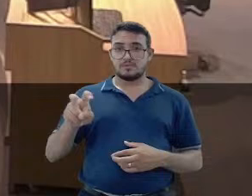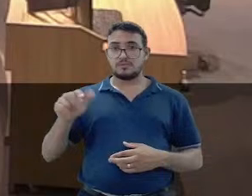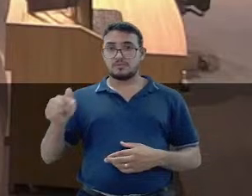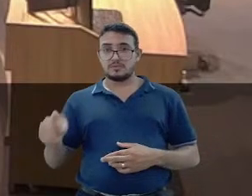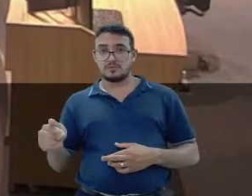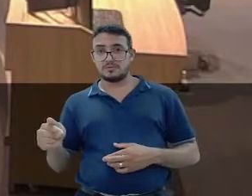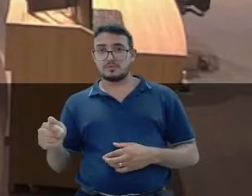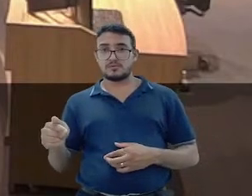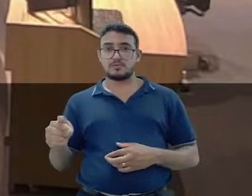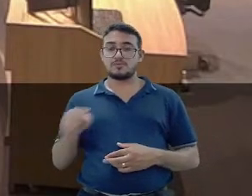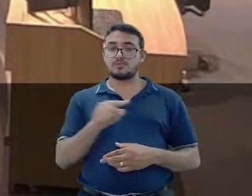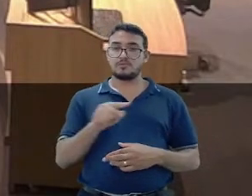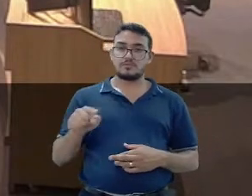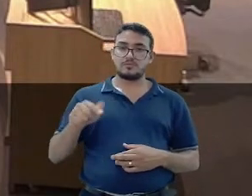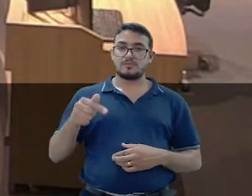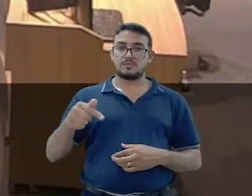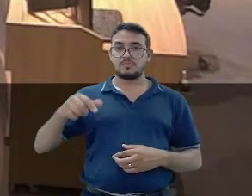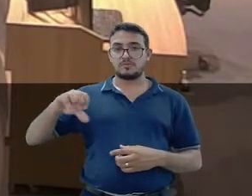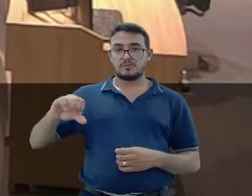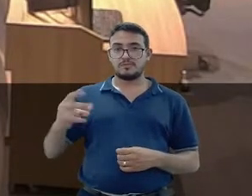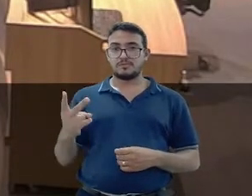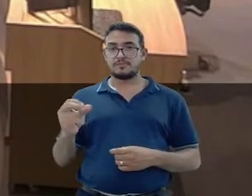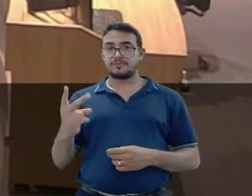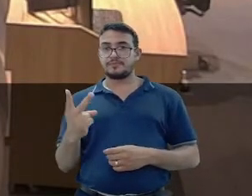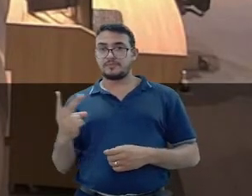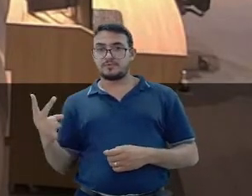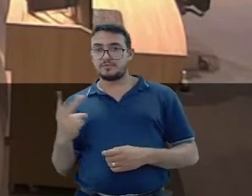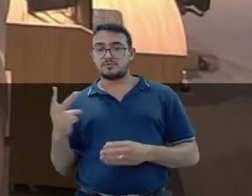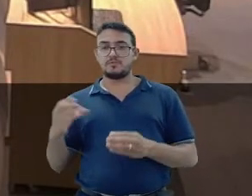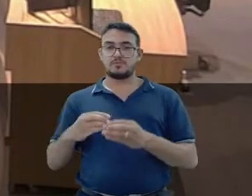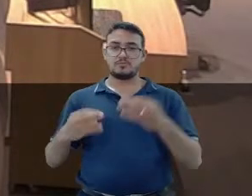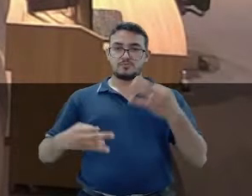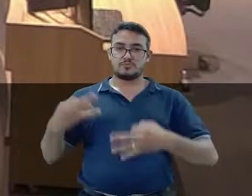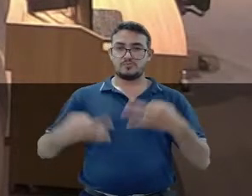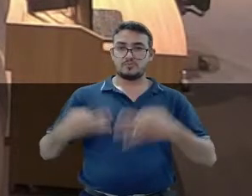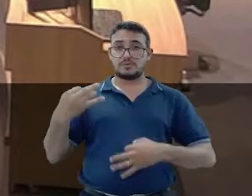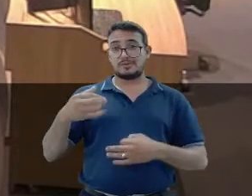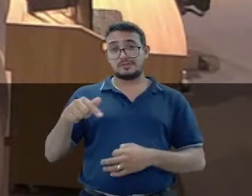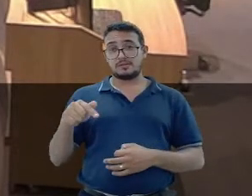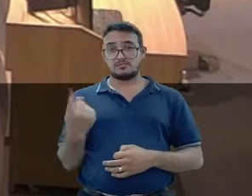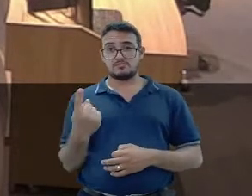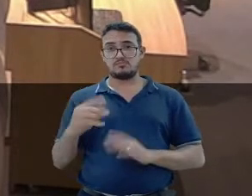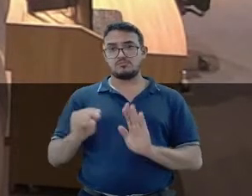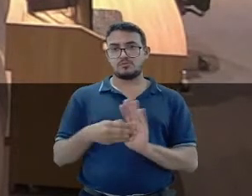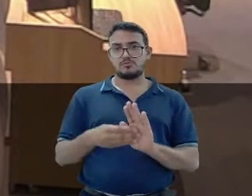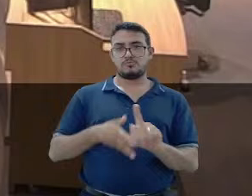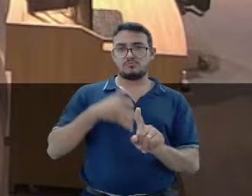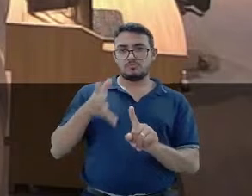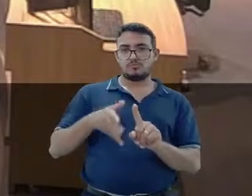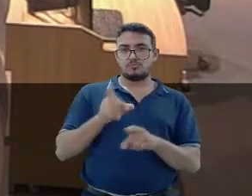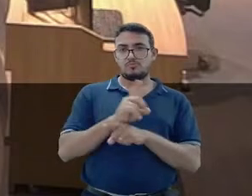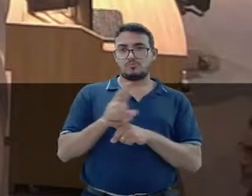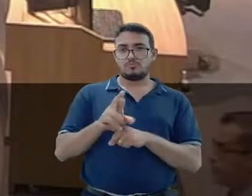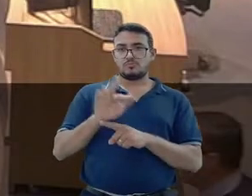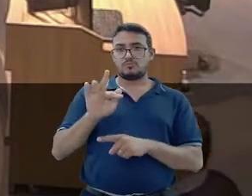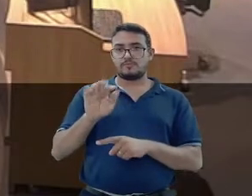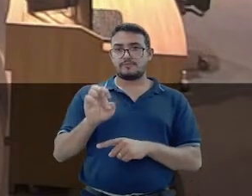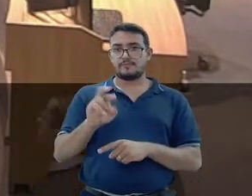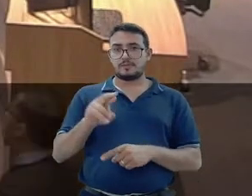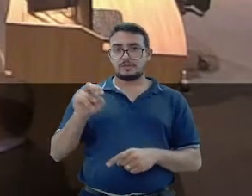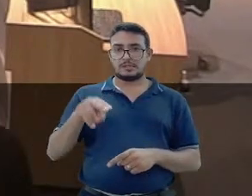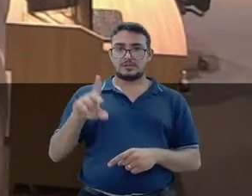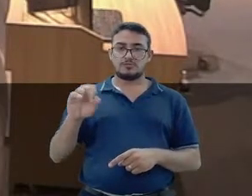24.757, dígito 79/2022, vara 71, inscrito para sustentação oral, doutor Fernando Frioli